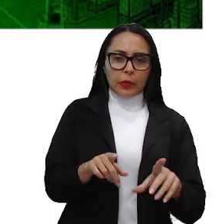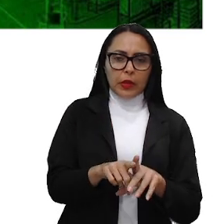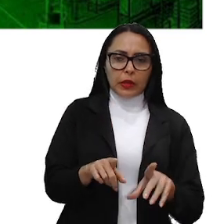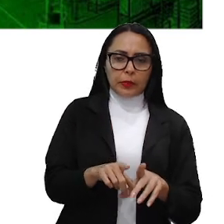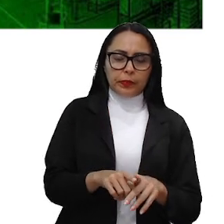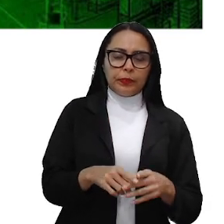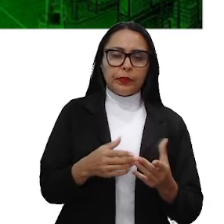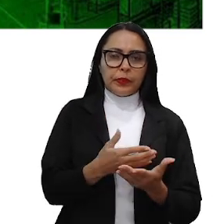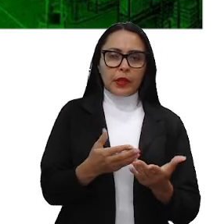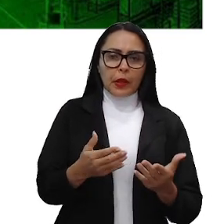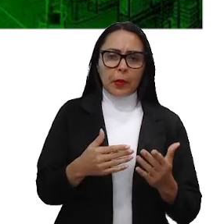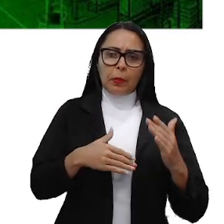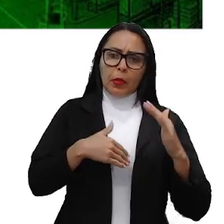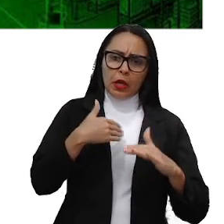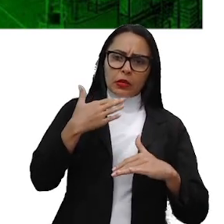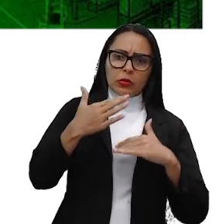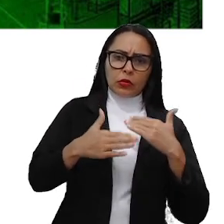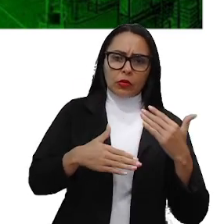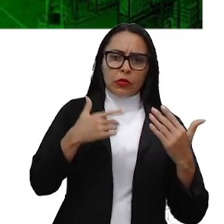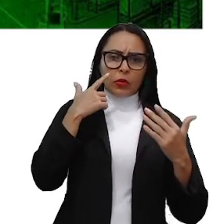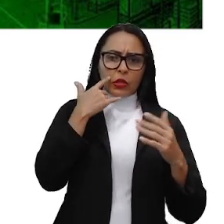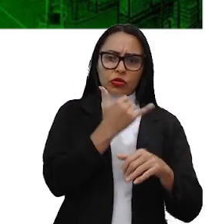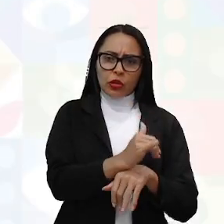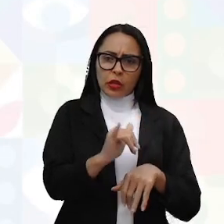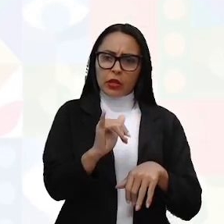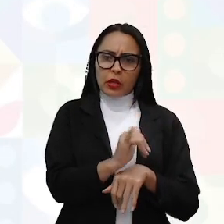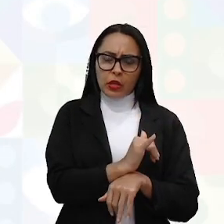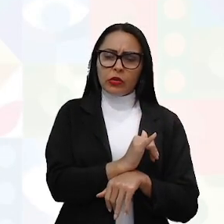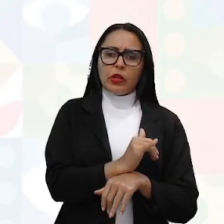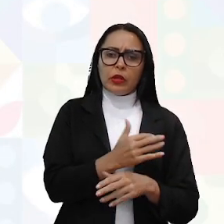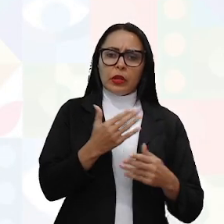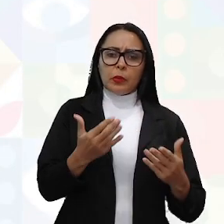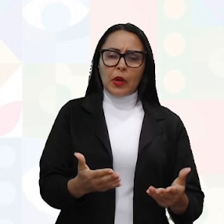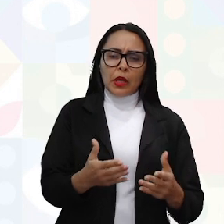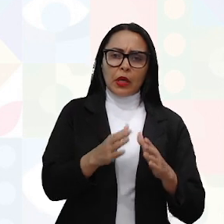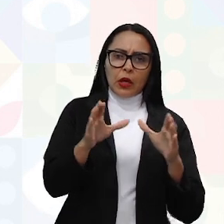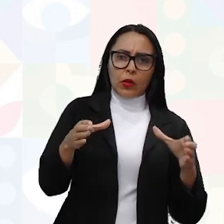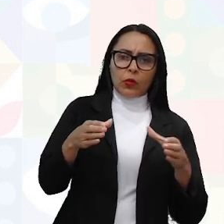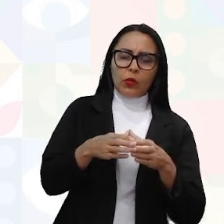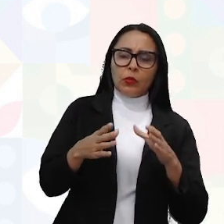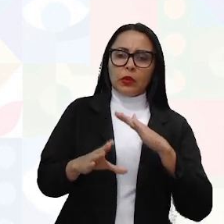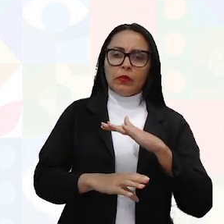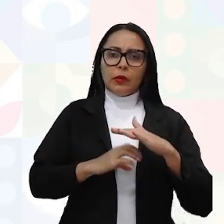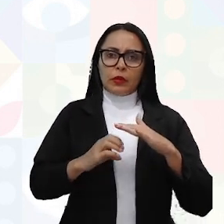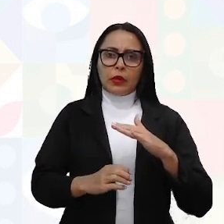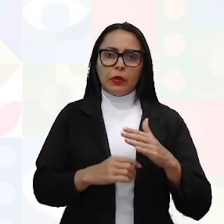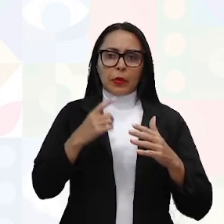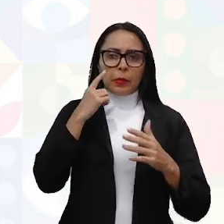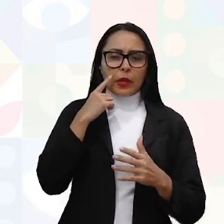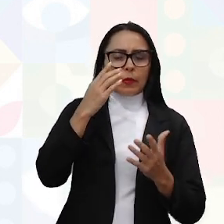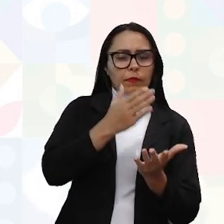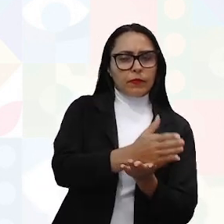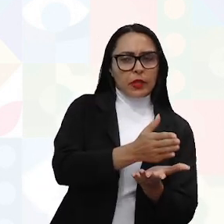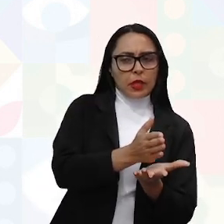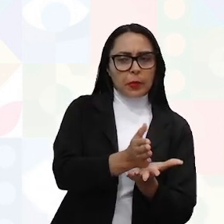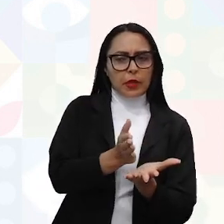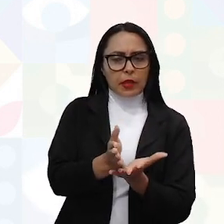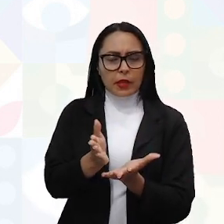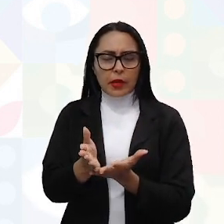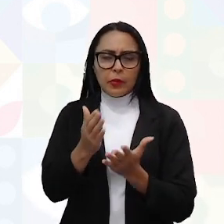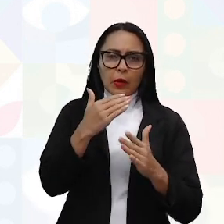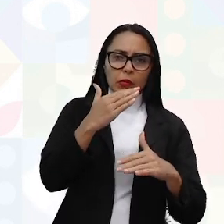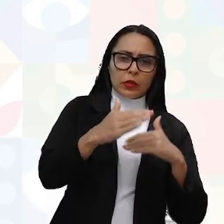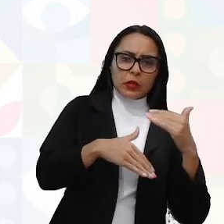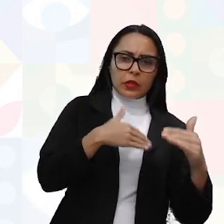suprimentos sustentável, passou a ser uma condição estratégica para as organizações, oferecendo viabilidade para o desenvolvimento